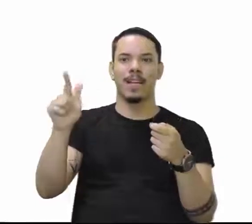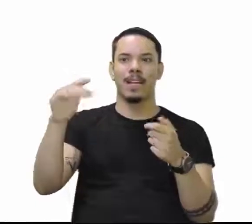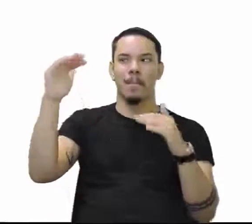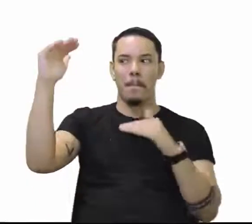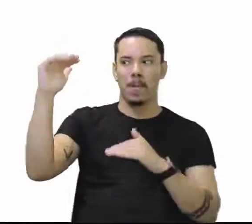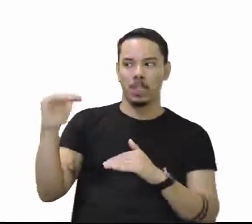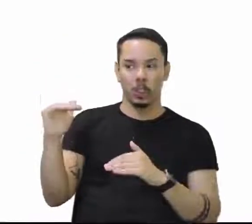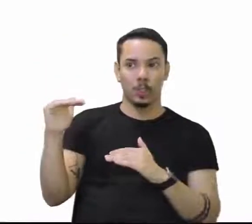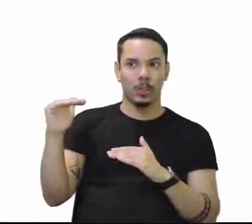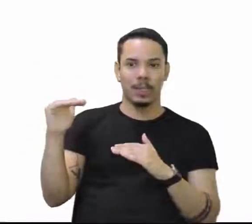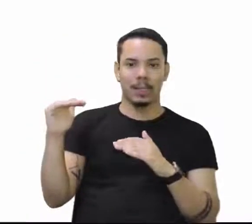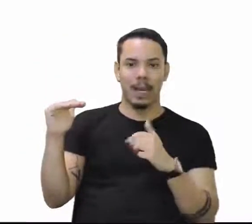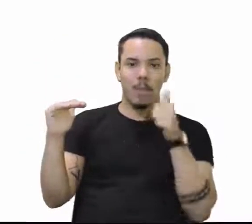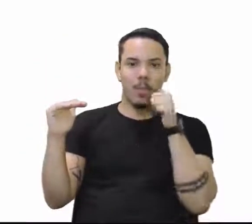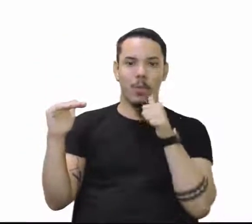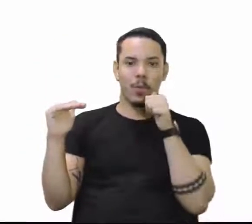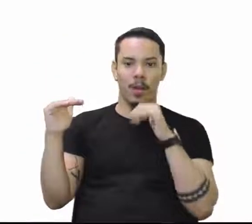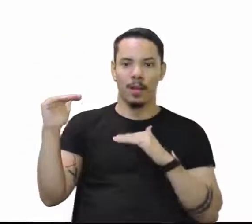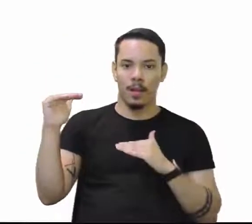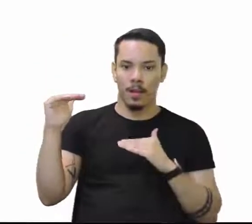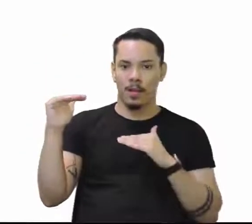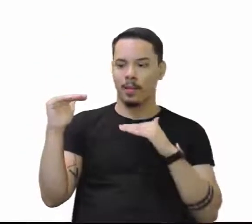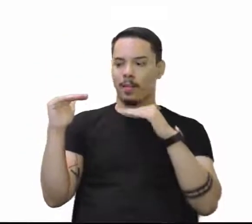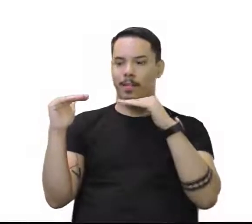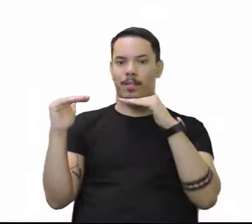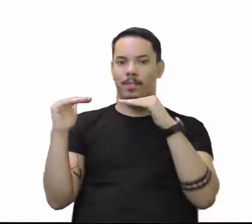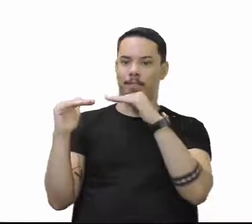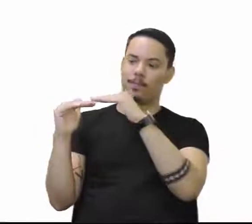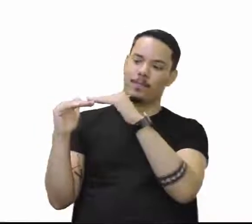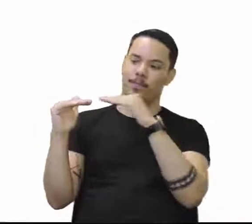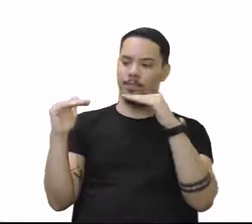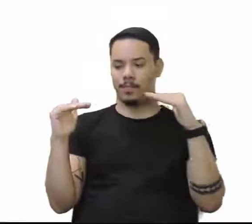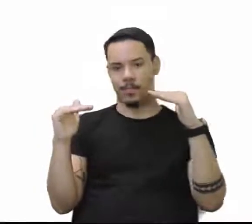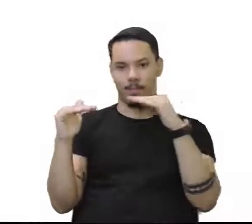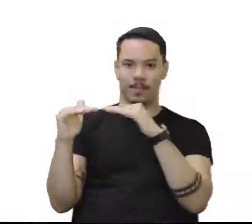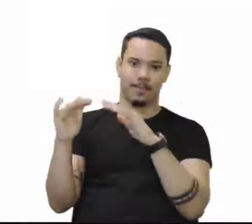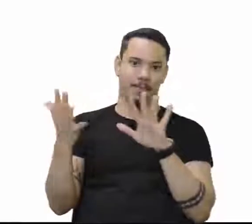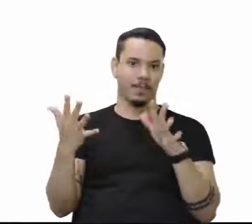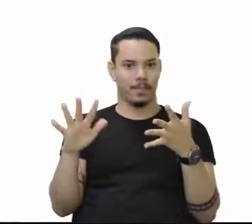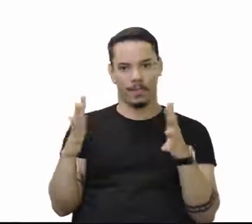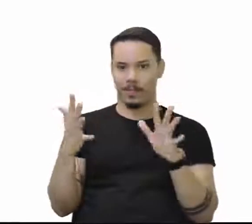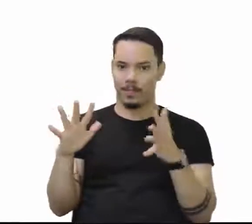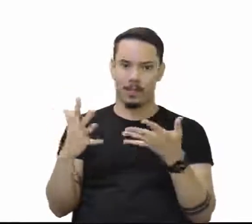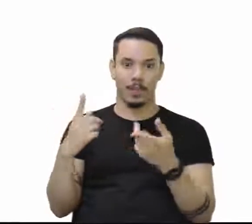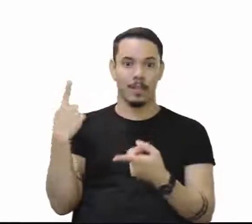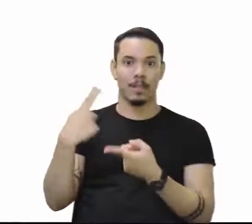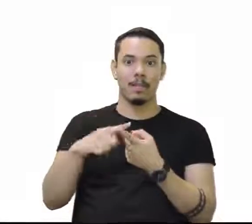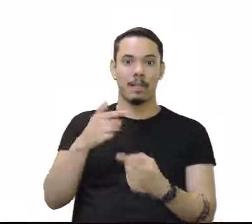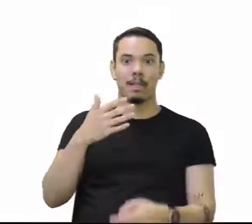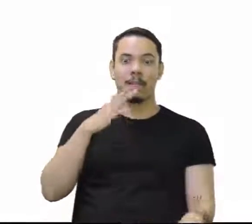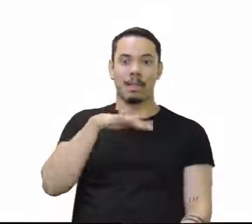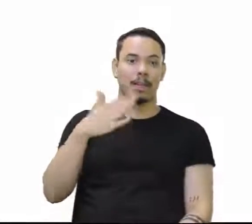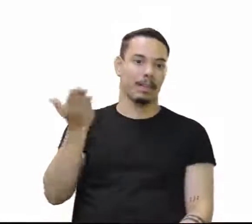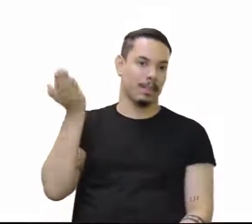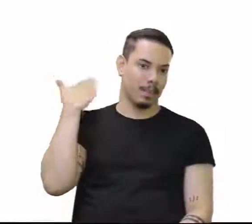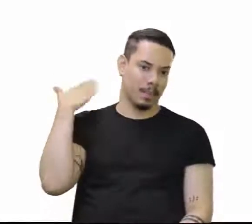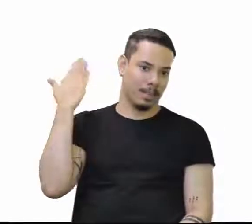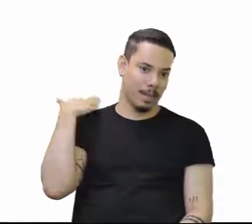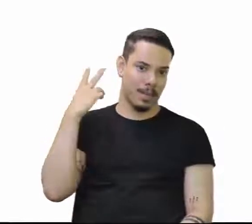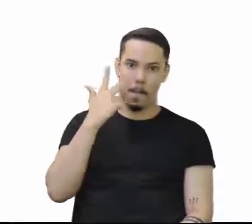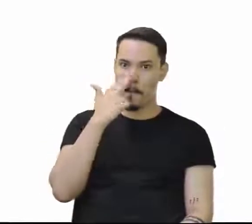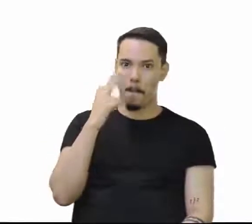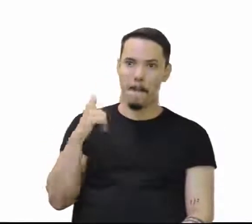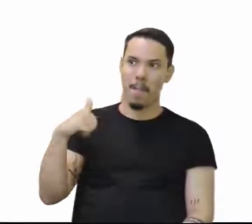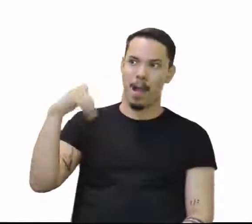porque ele aparecia na altura das mulheres. Quando era criança, parecia maior.